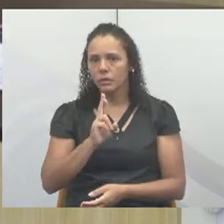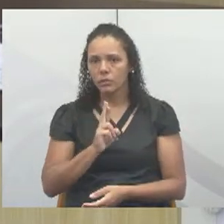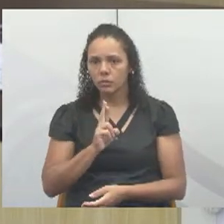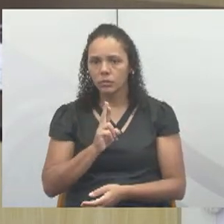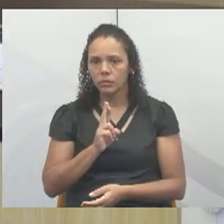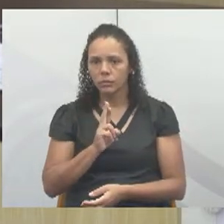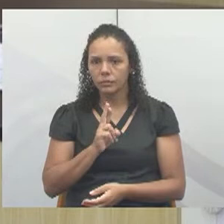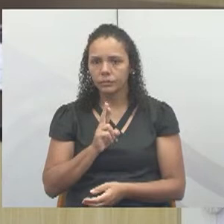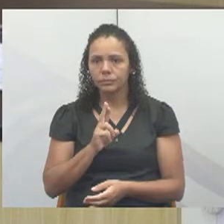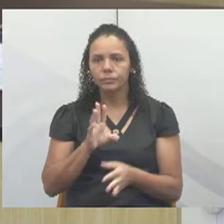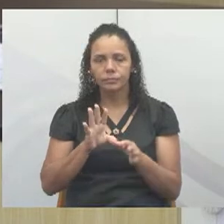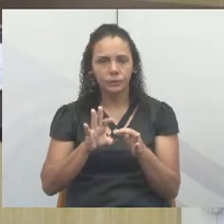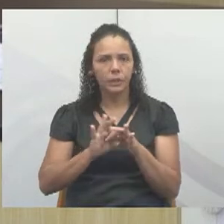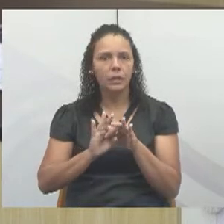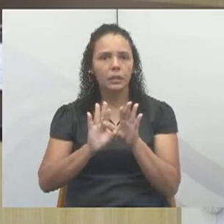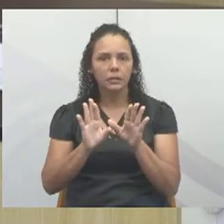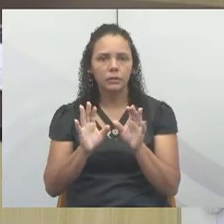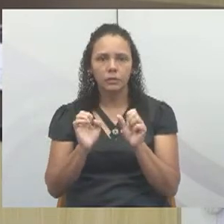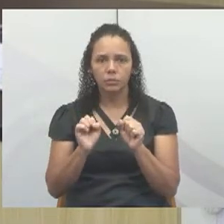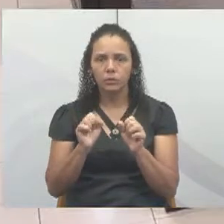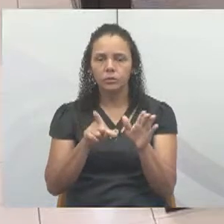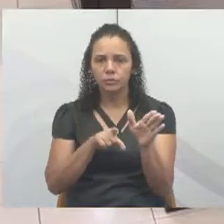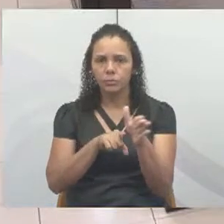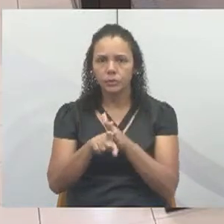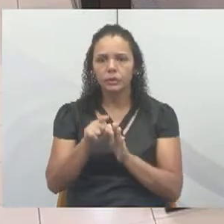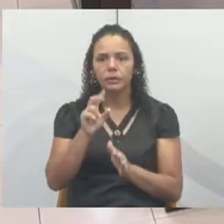Então, está aberto.